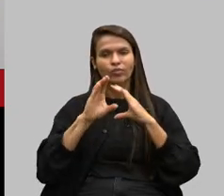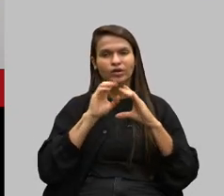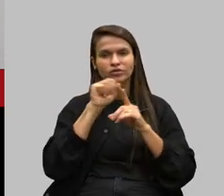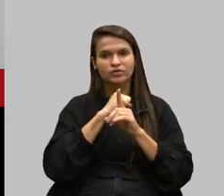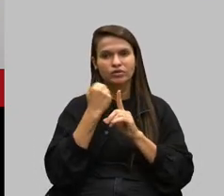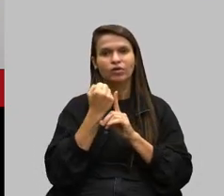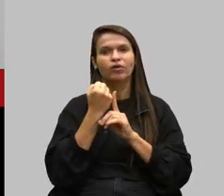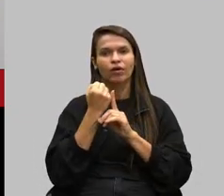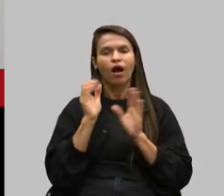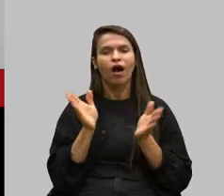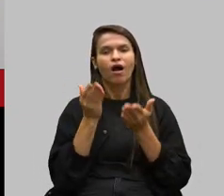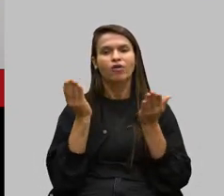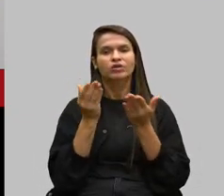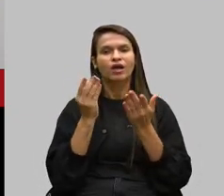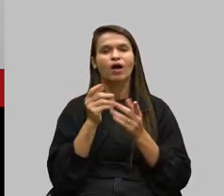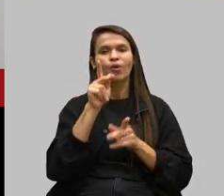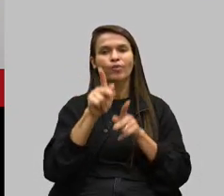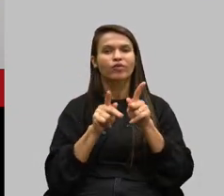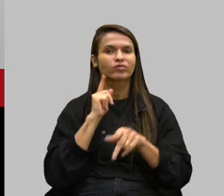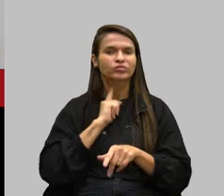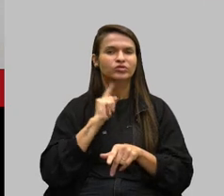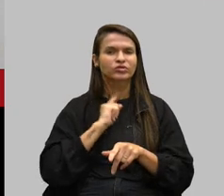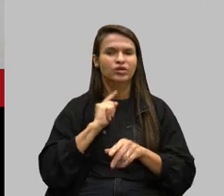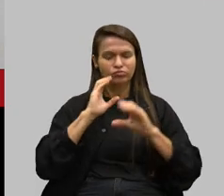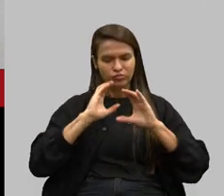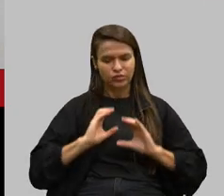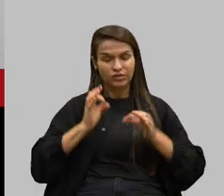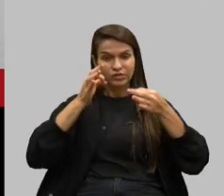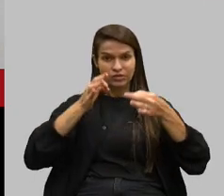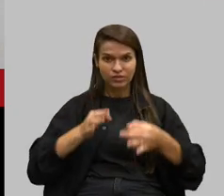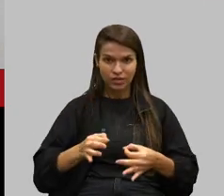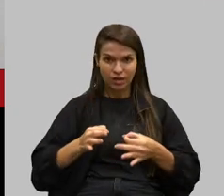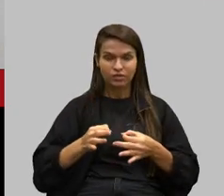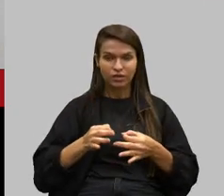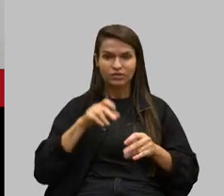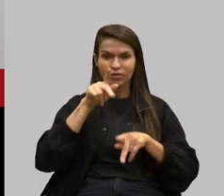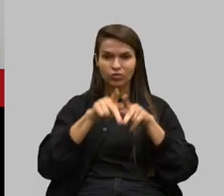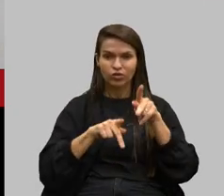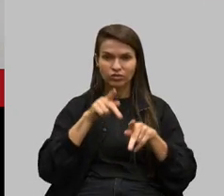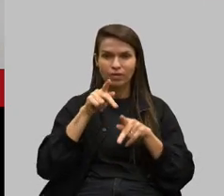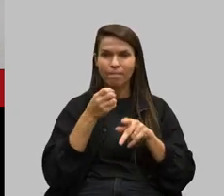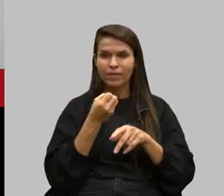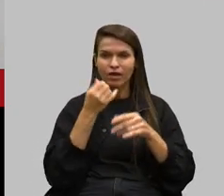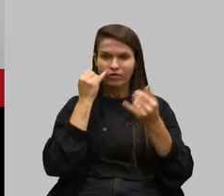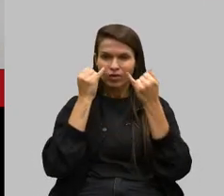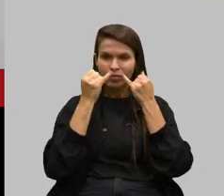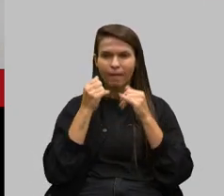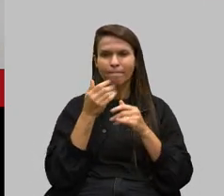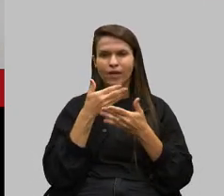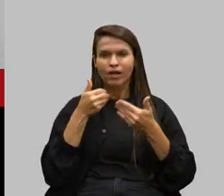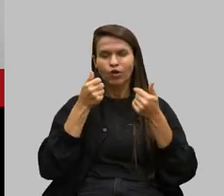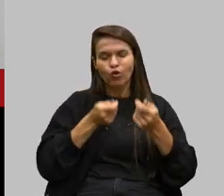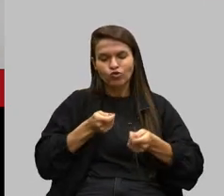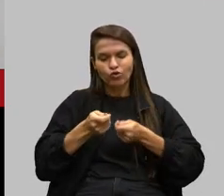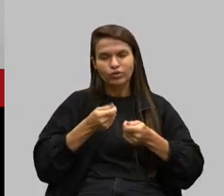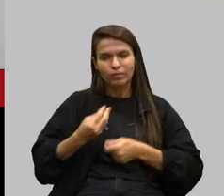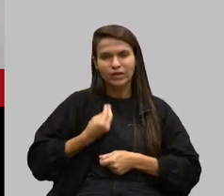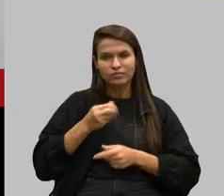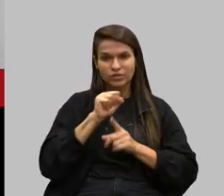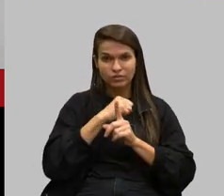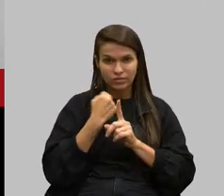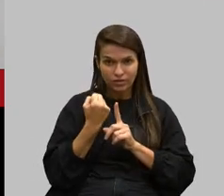ex sua cidadania integralmente né uma vez que essa população bem formada tem mais condições de controle de participação